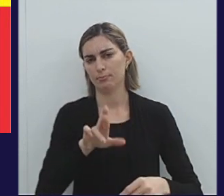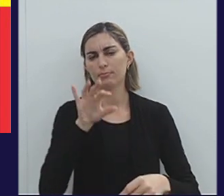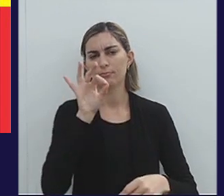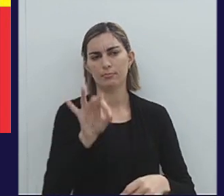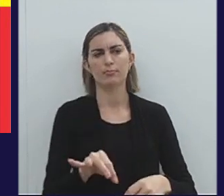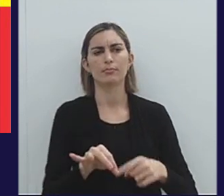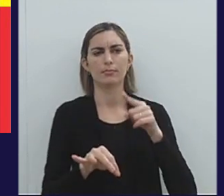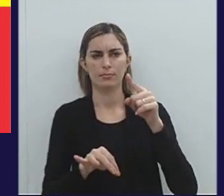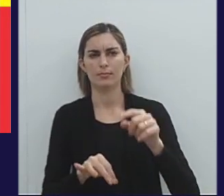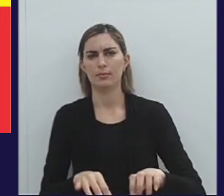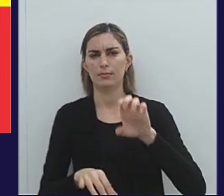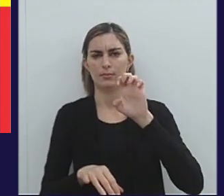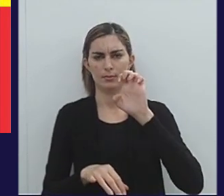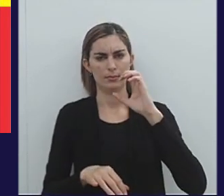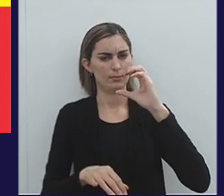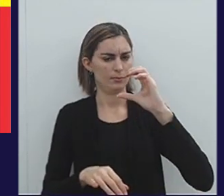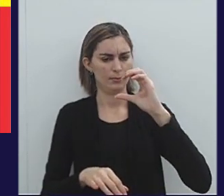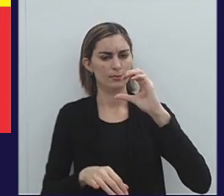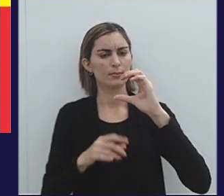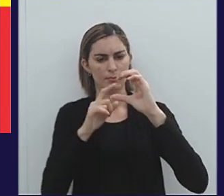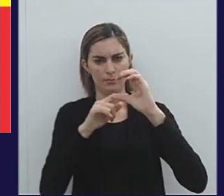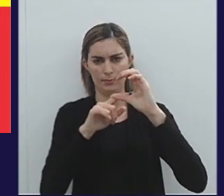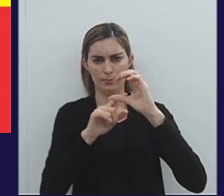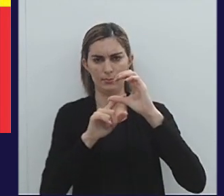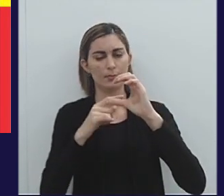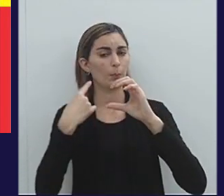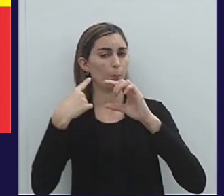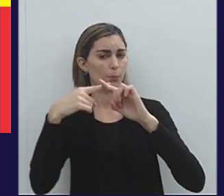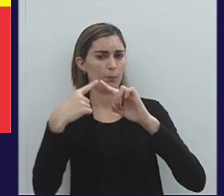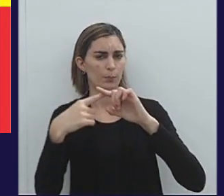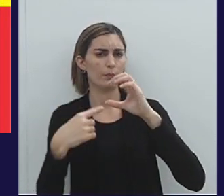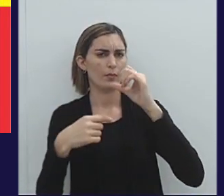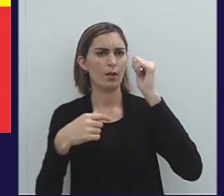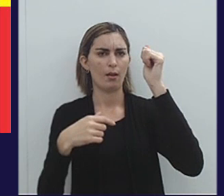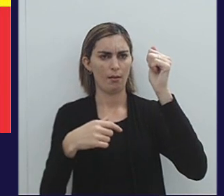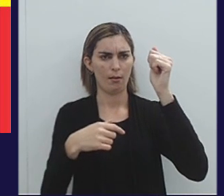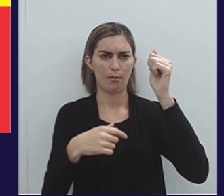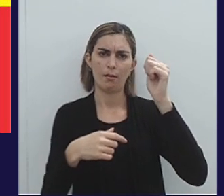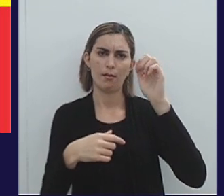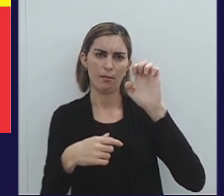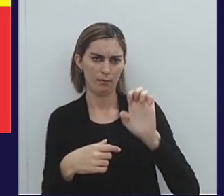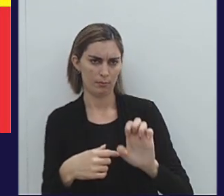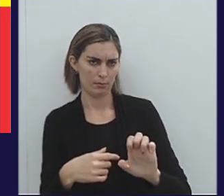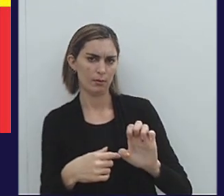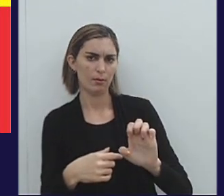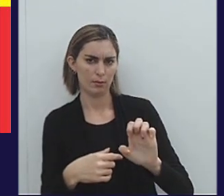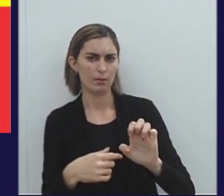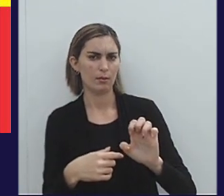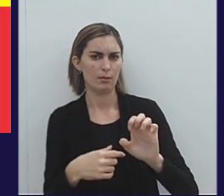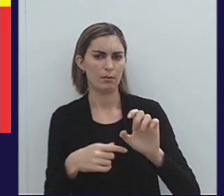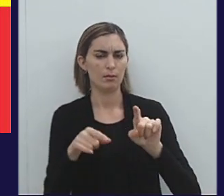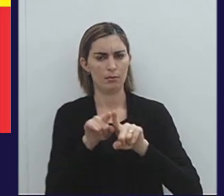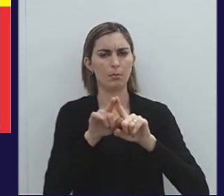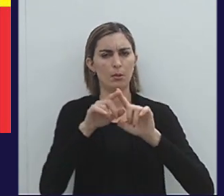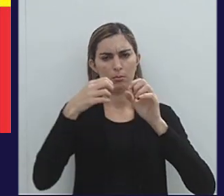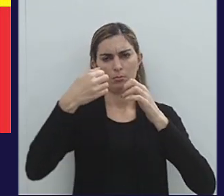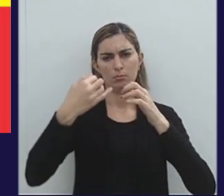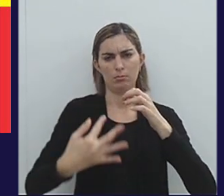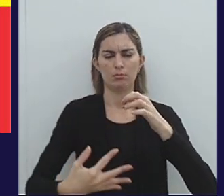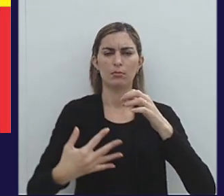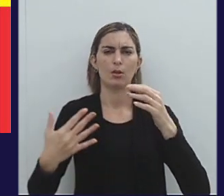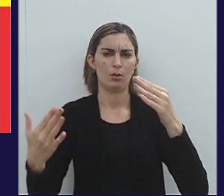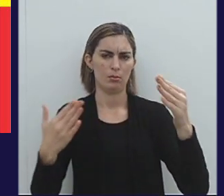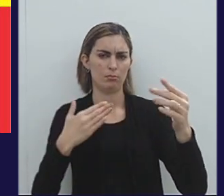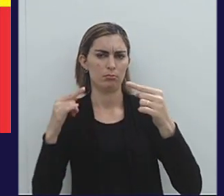alternativa correta aí é a letra C. Embora a letra A e a letra E, né, sejam definições